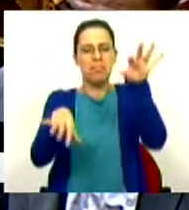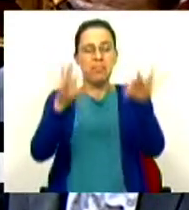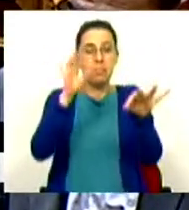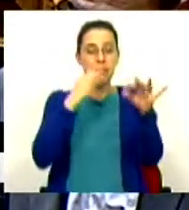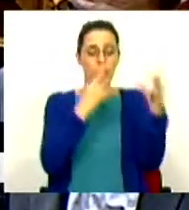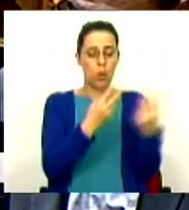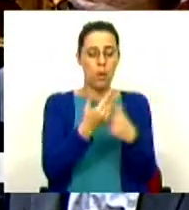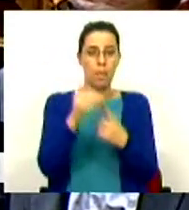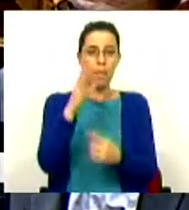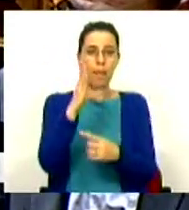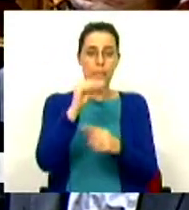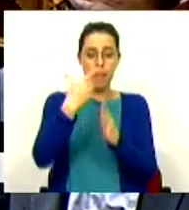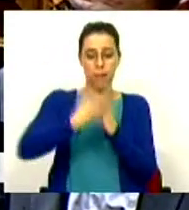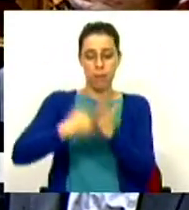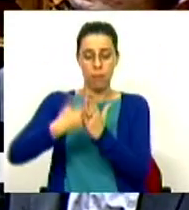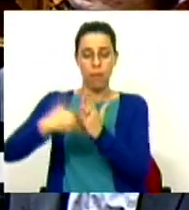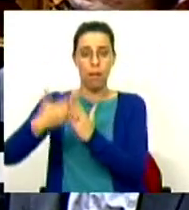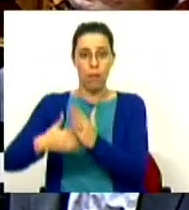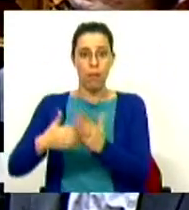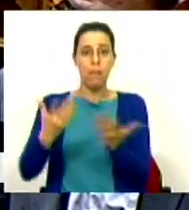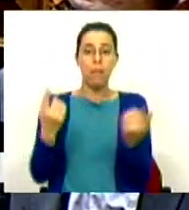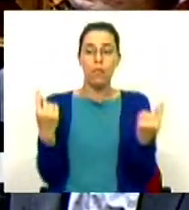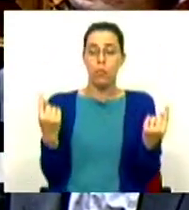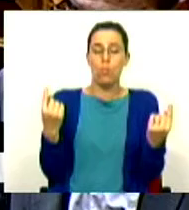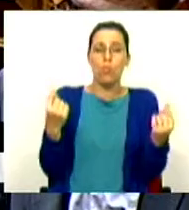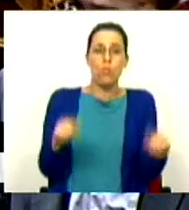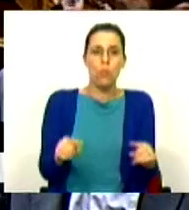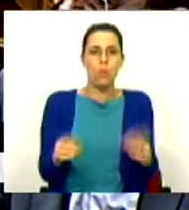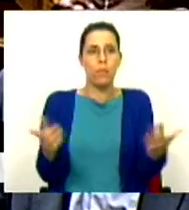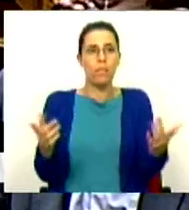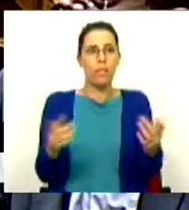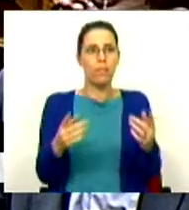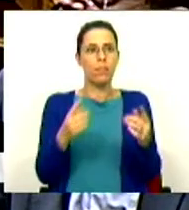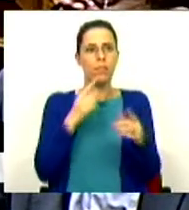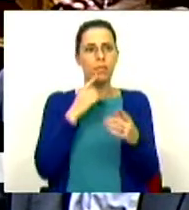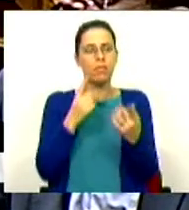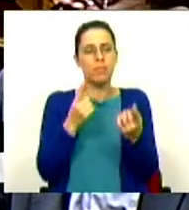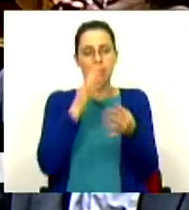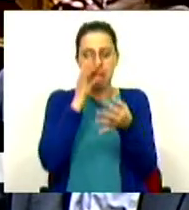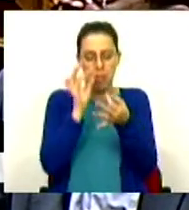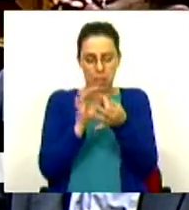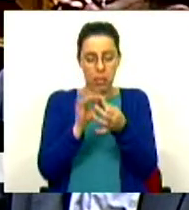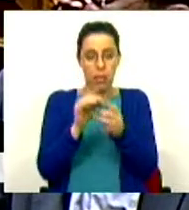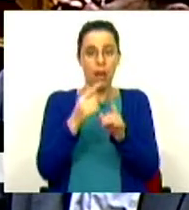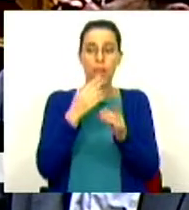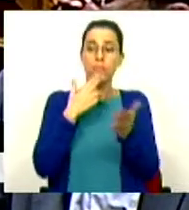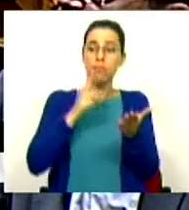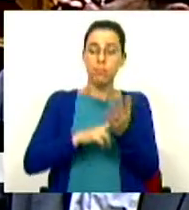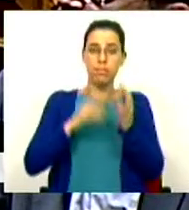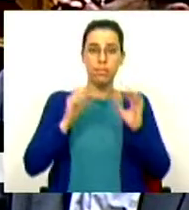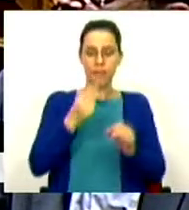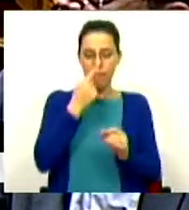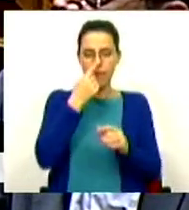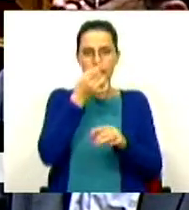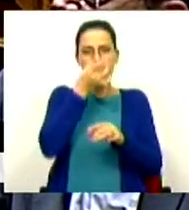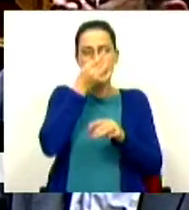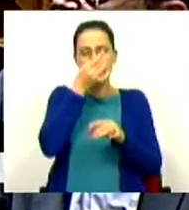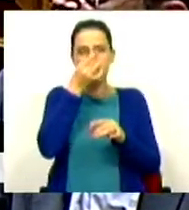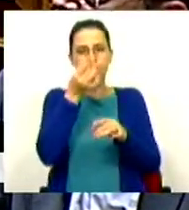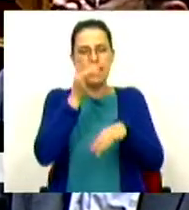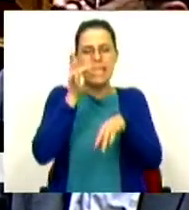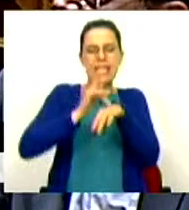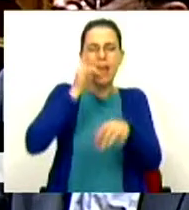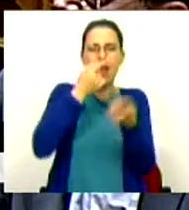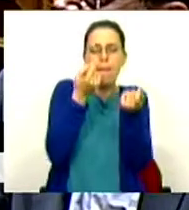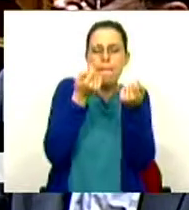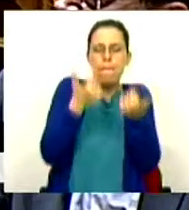contabilizando mais de 10 diplomas, que mais não têm sido que meros paliativos face à porventura fraca sensibilização